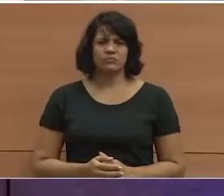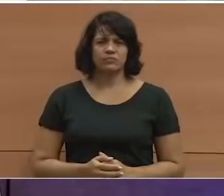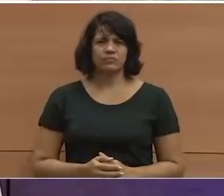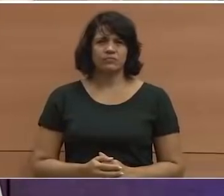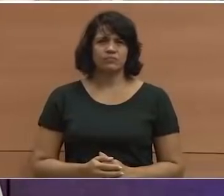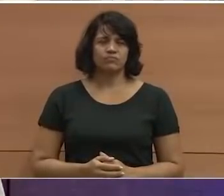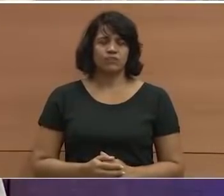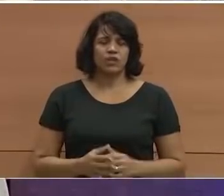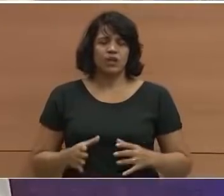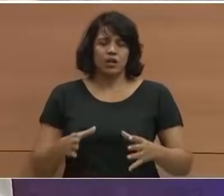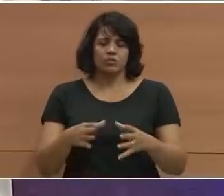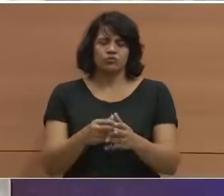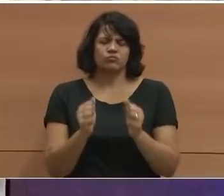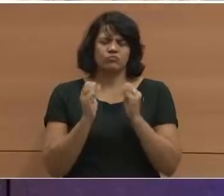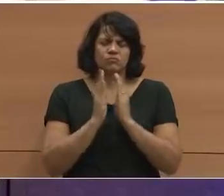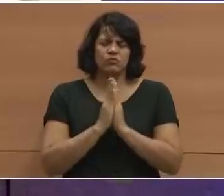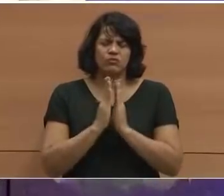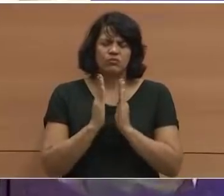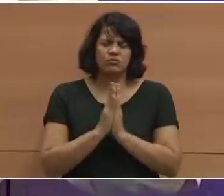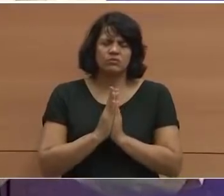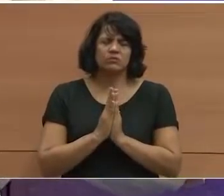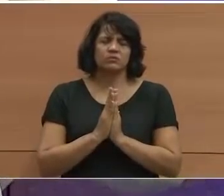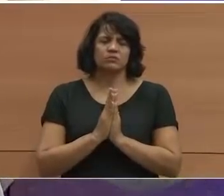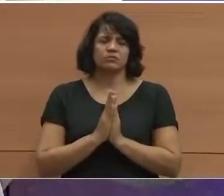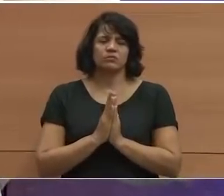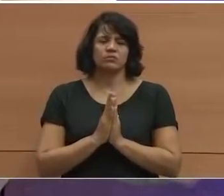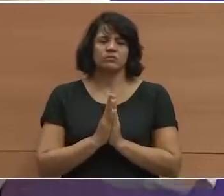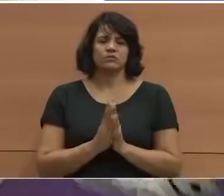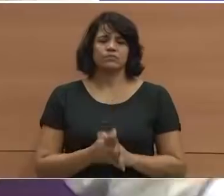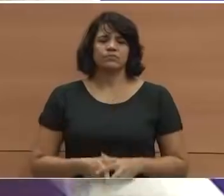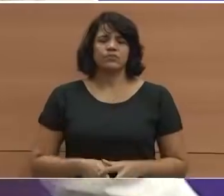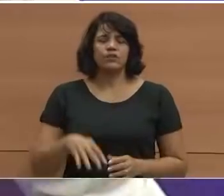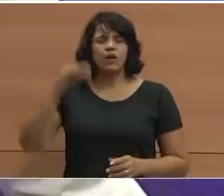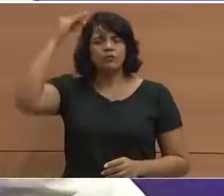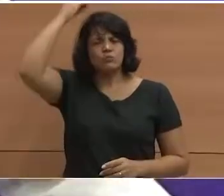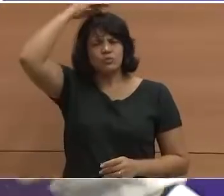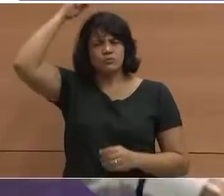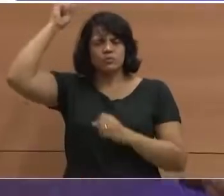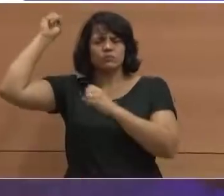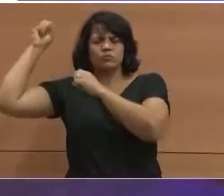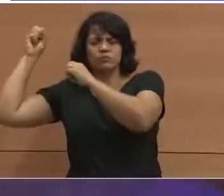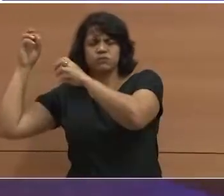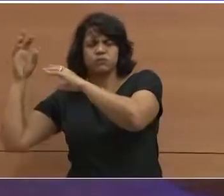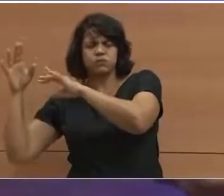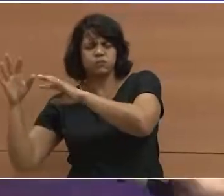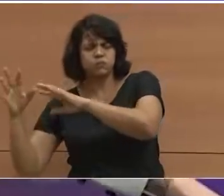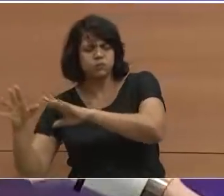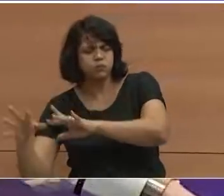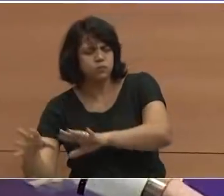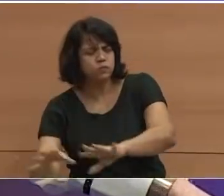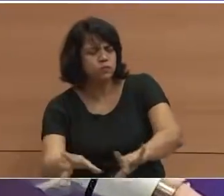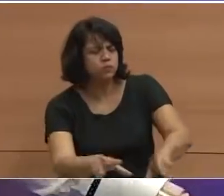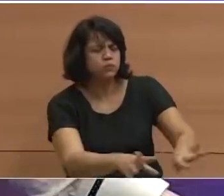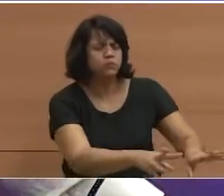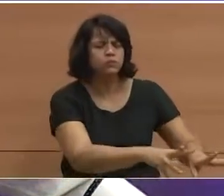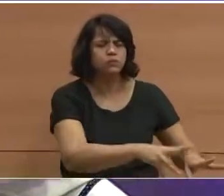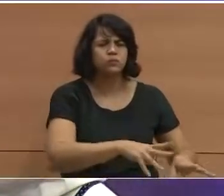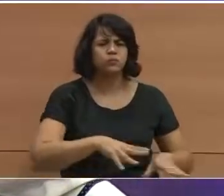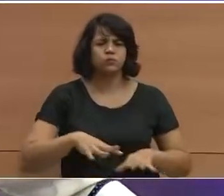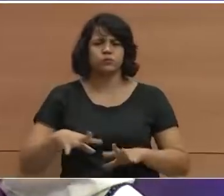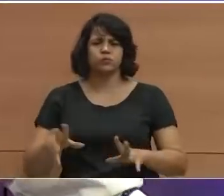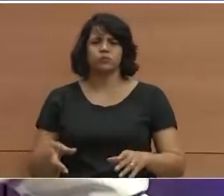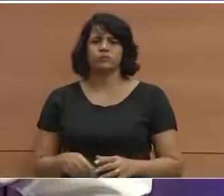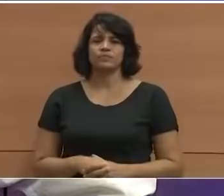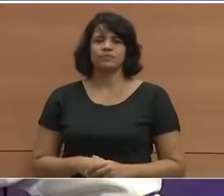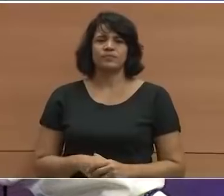esses 120 galileus, né? E veio um som, não é isso? Como de um